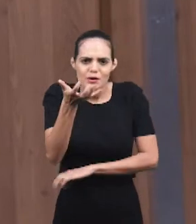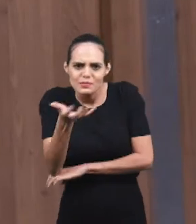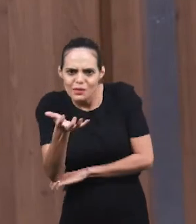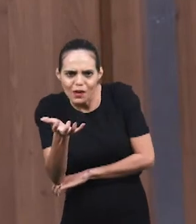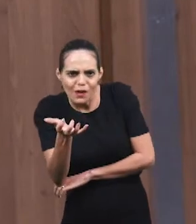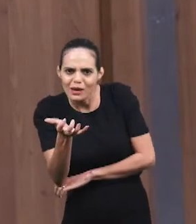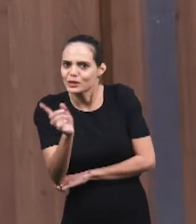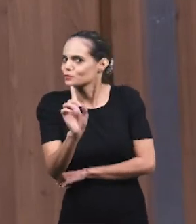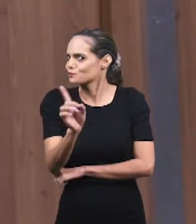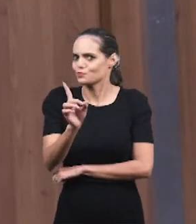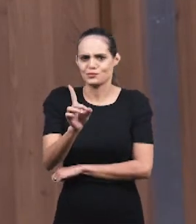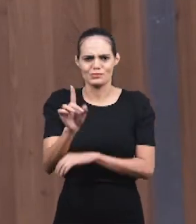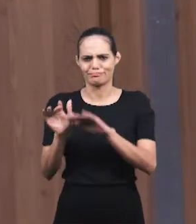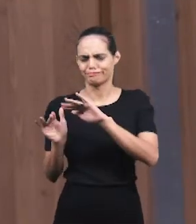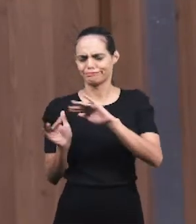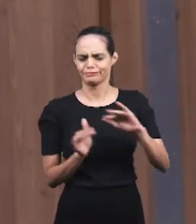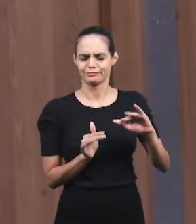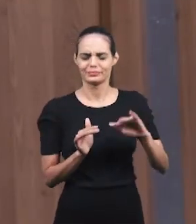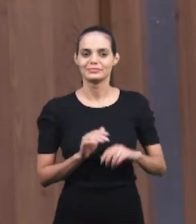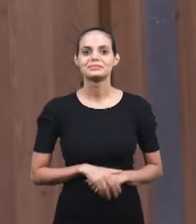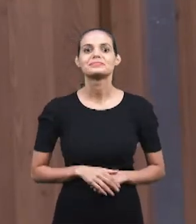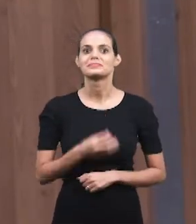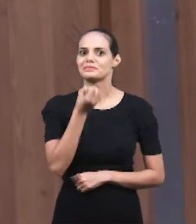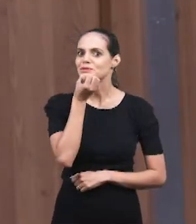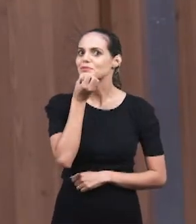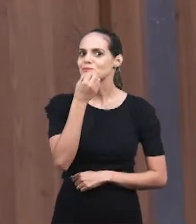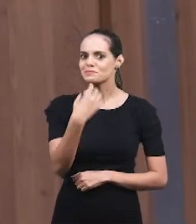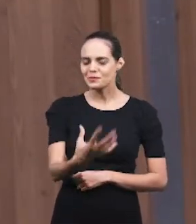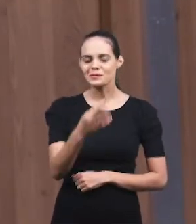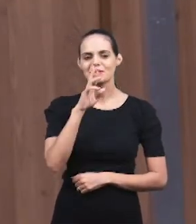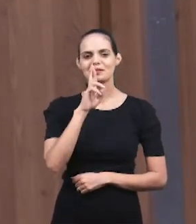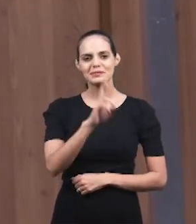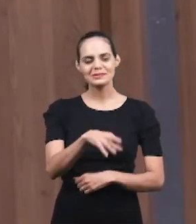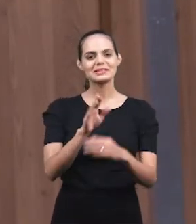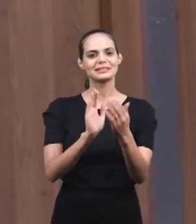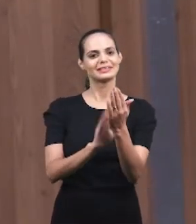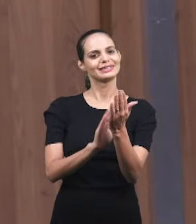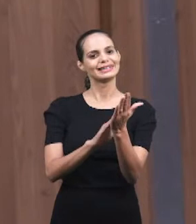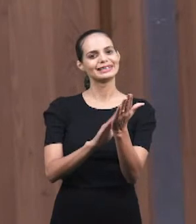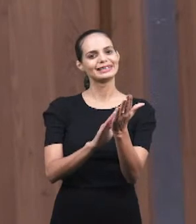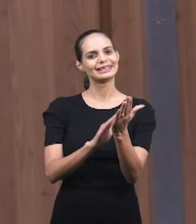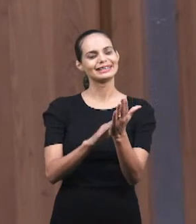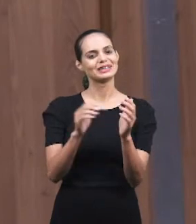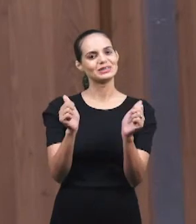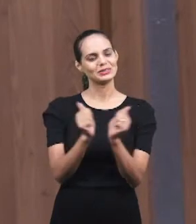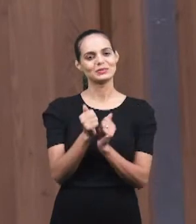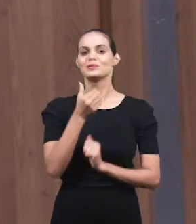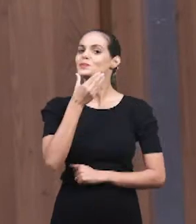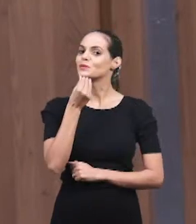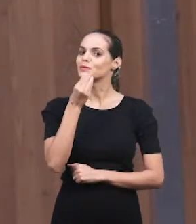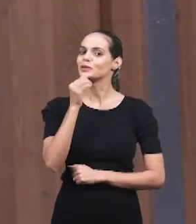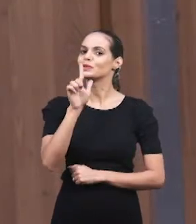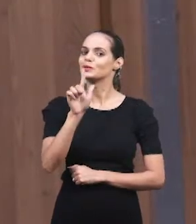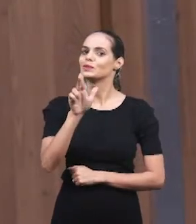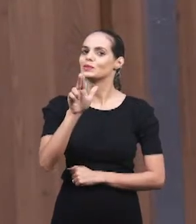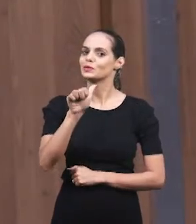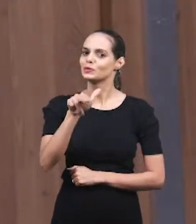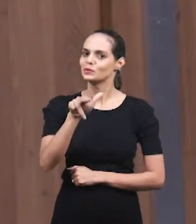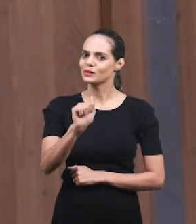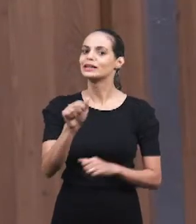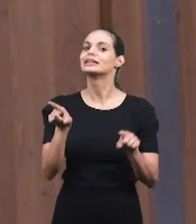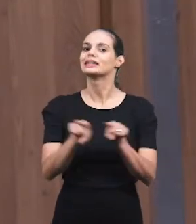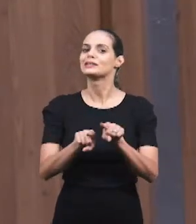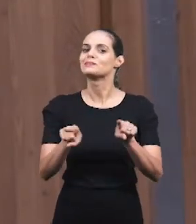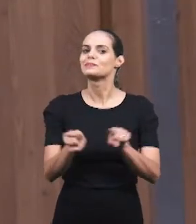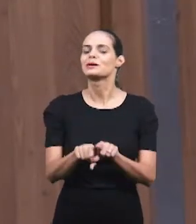Victória. Muito bem colocado na sua resposta, juntamente com o Luan também. Muito obrigado pela participação de vocês